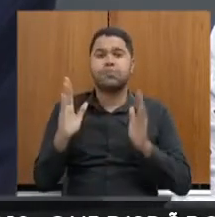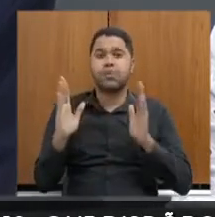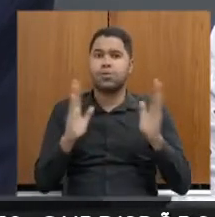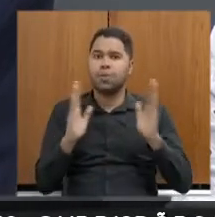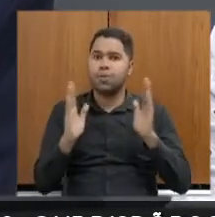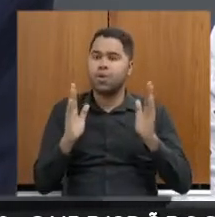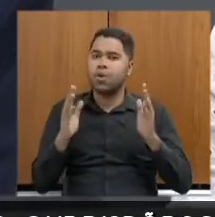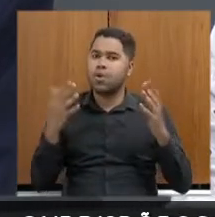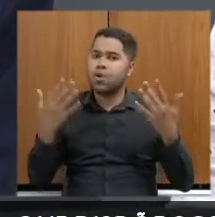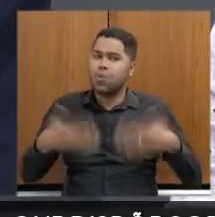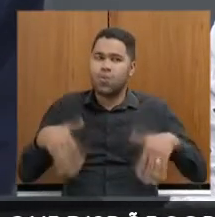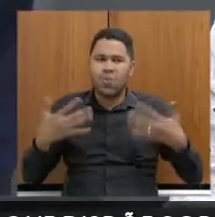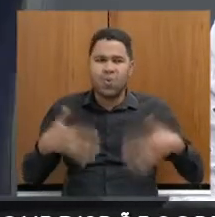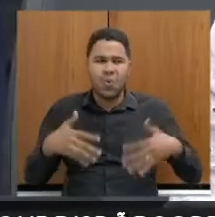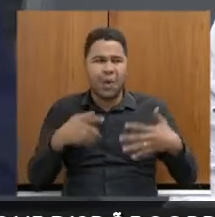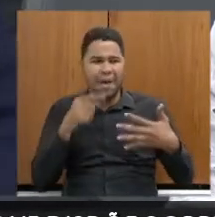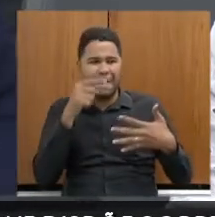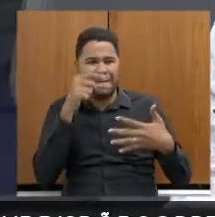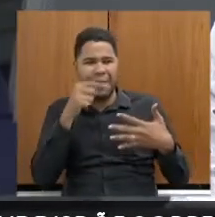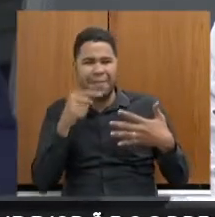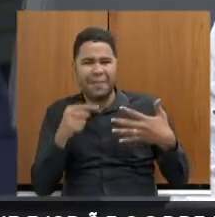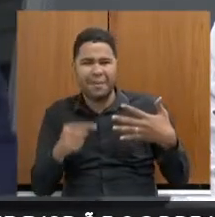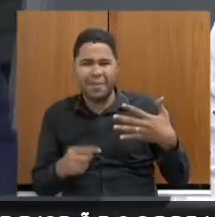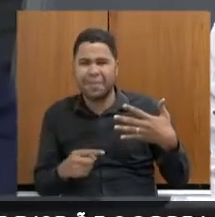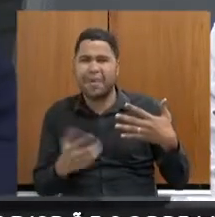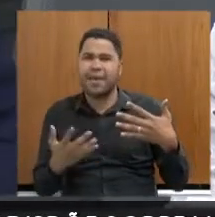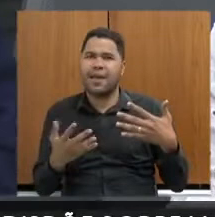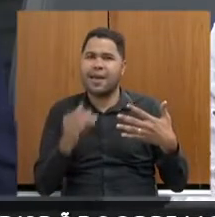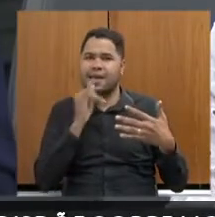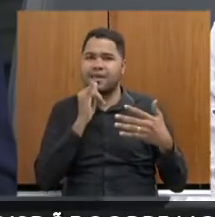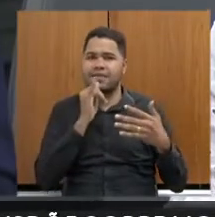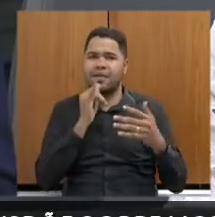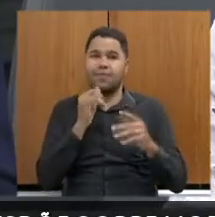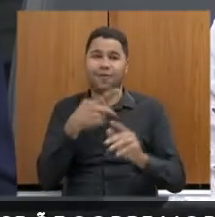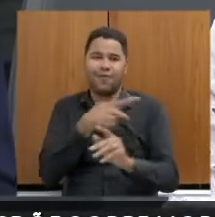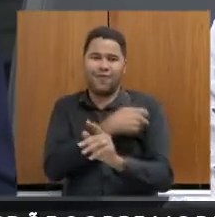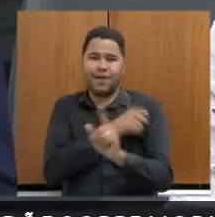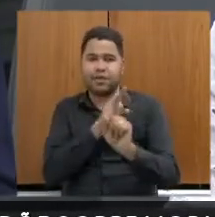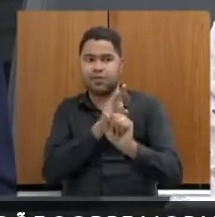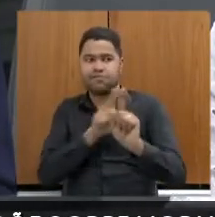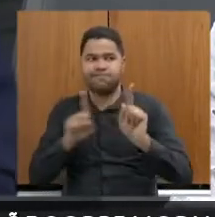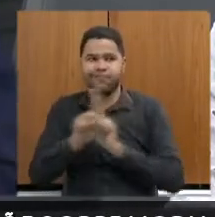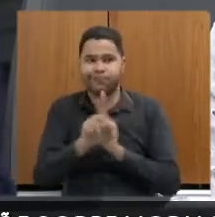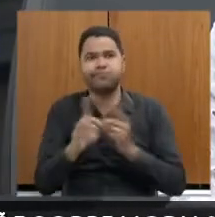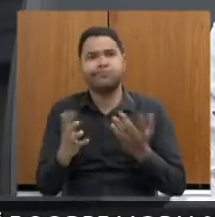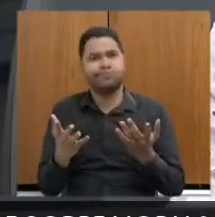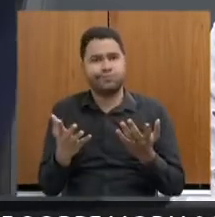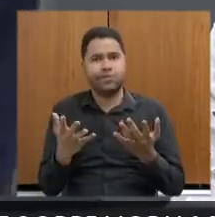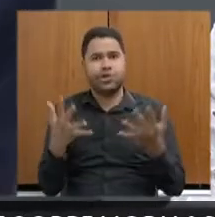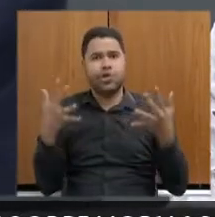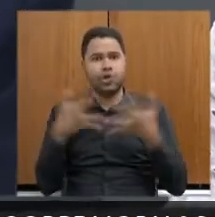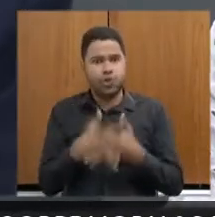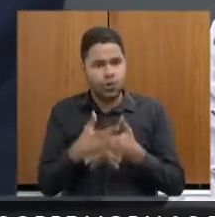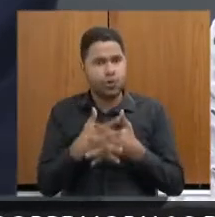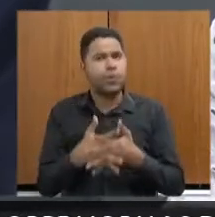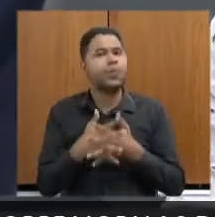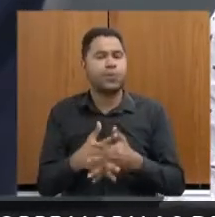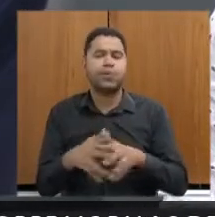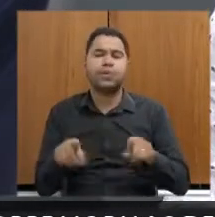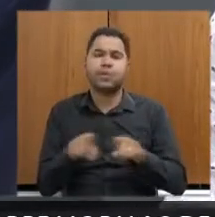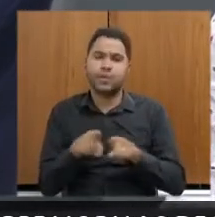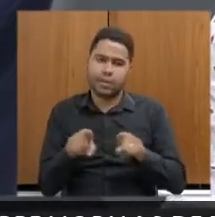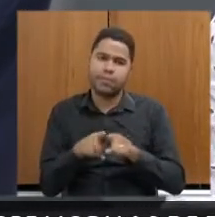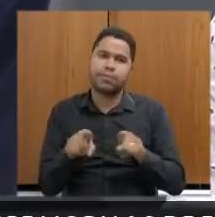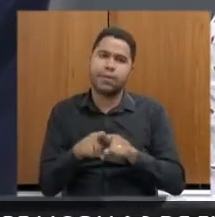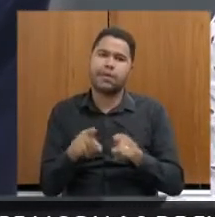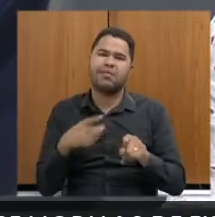turbulência né que aquelas questões de furar fio da vacina que gerou uma grande discussão apesar que eu acho que houve até muito